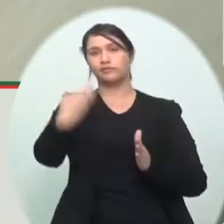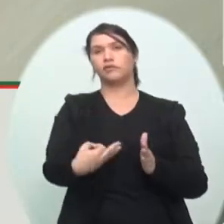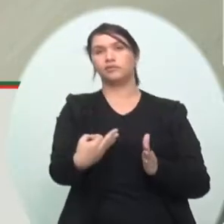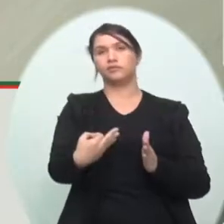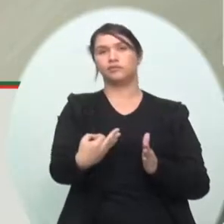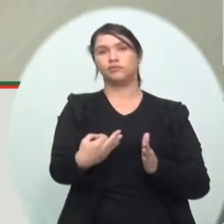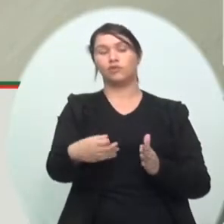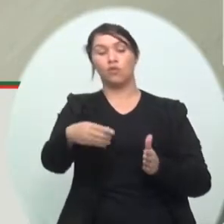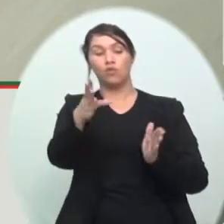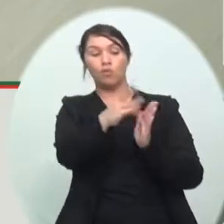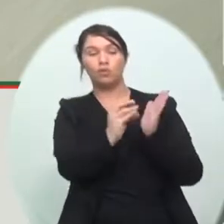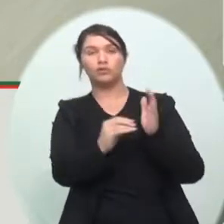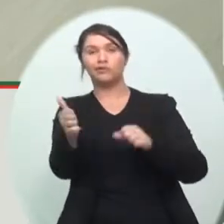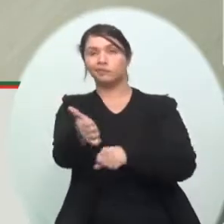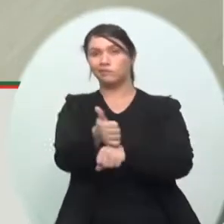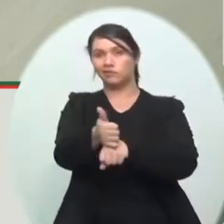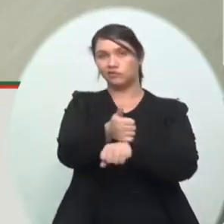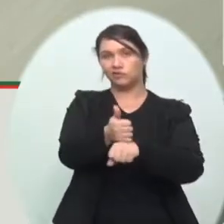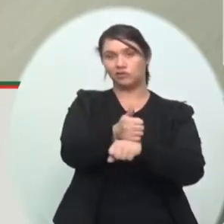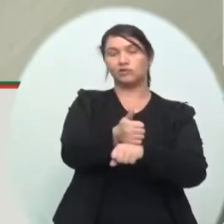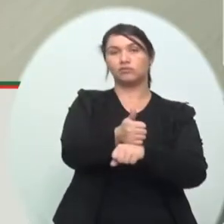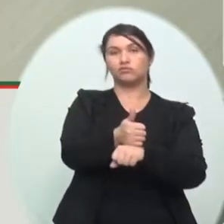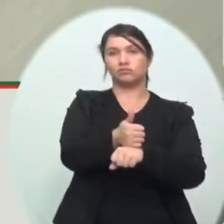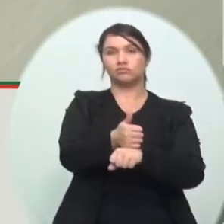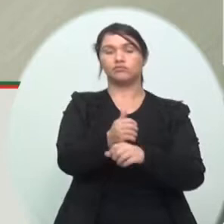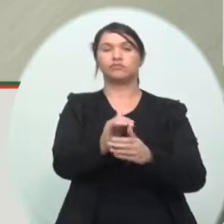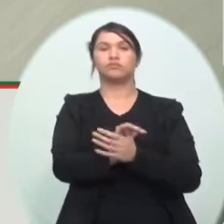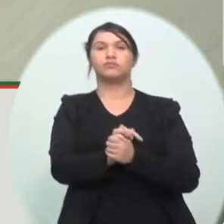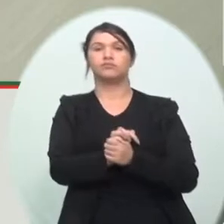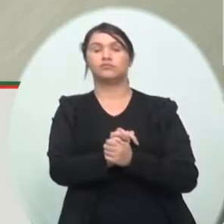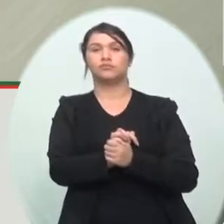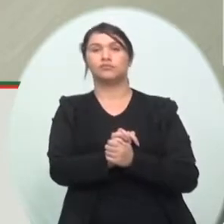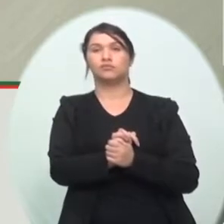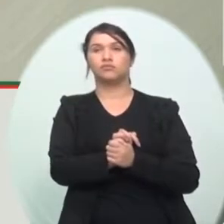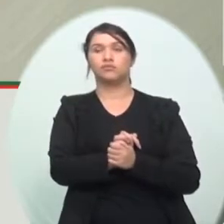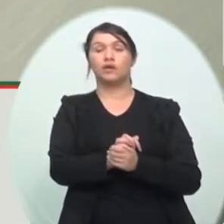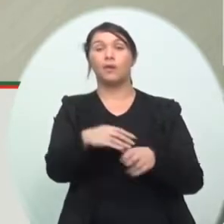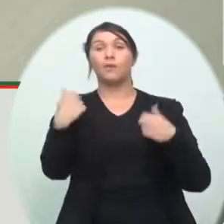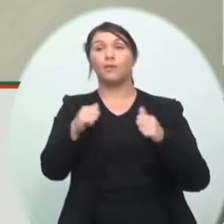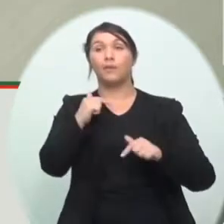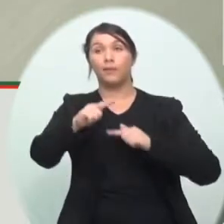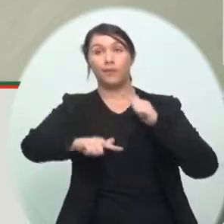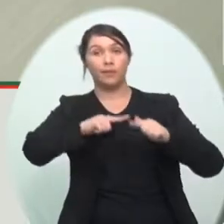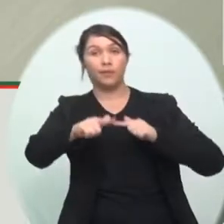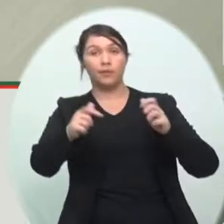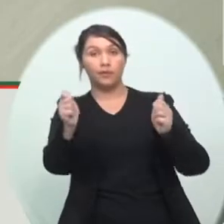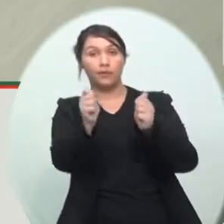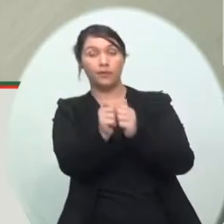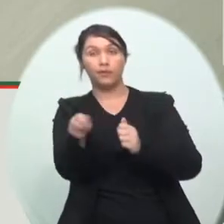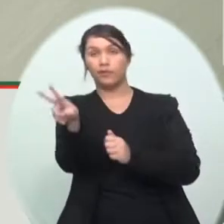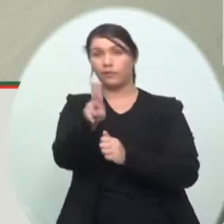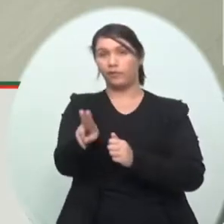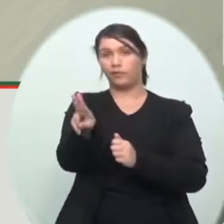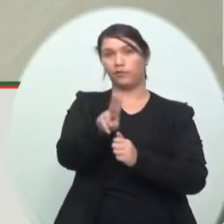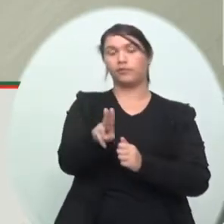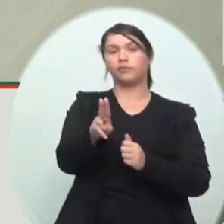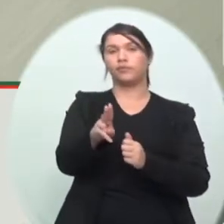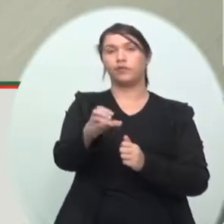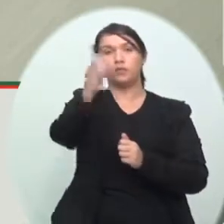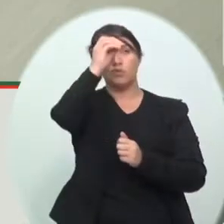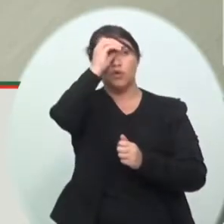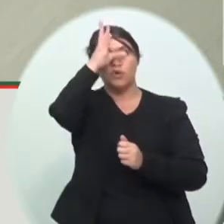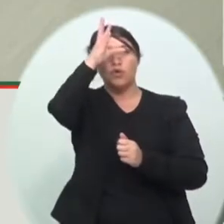resultados práticos, ele tem que ser pragmático e ele tem que trabalhar junto à academia local para a geração do